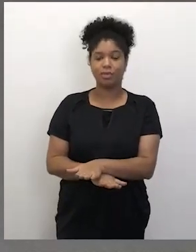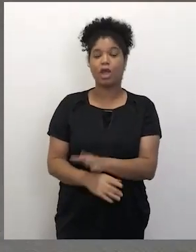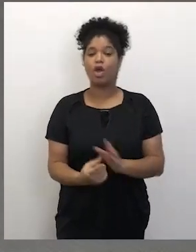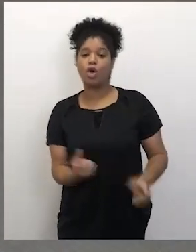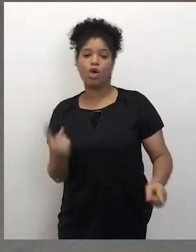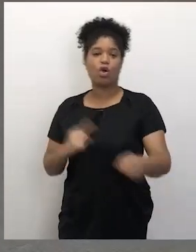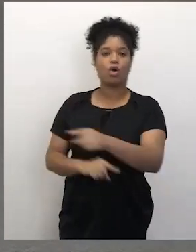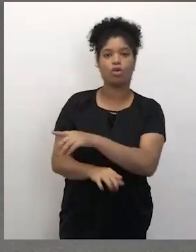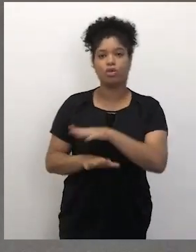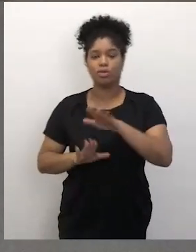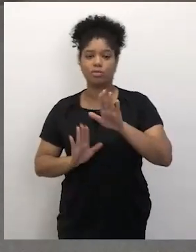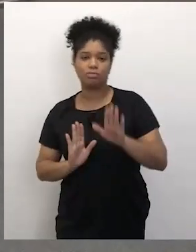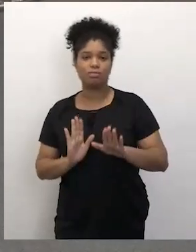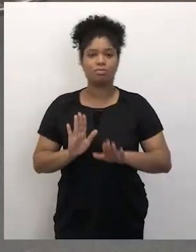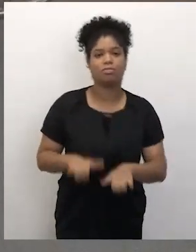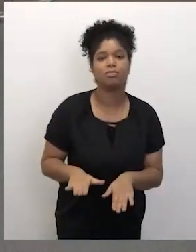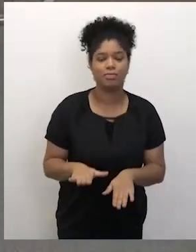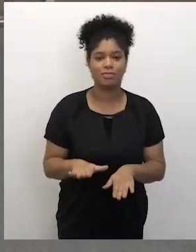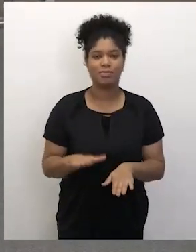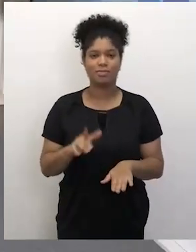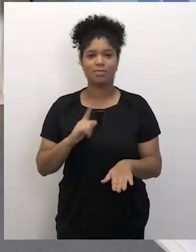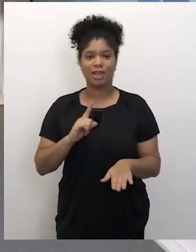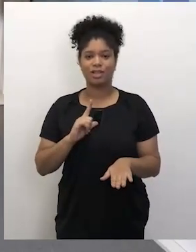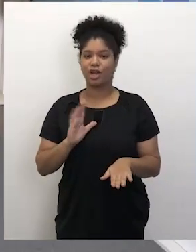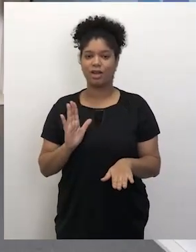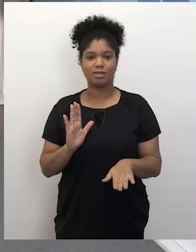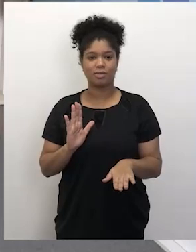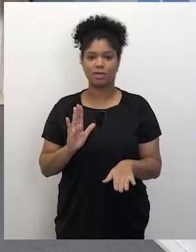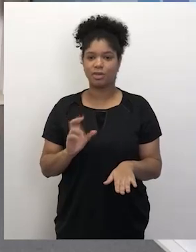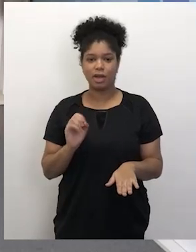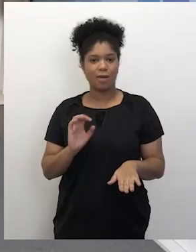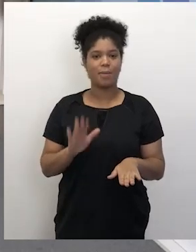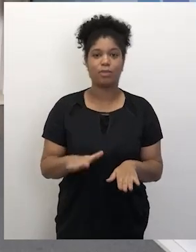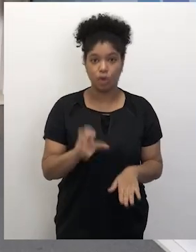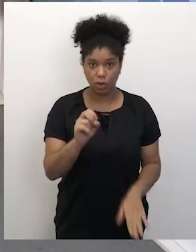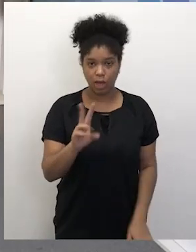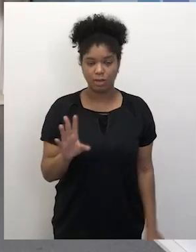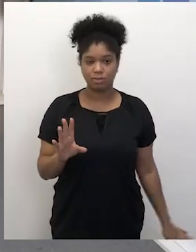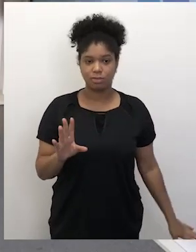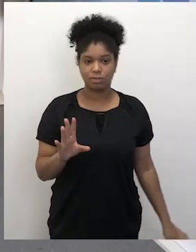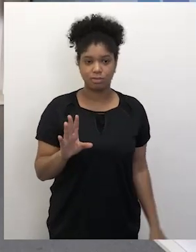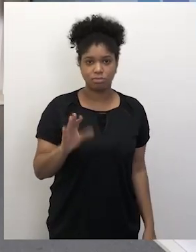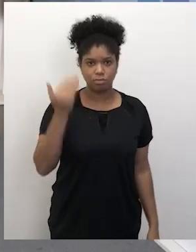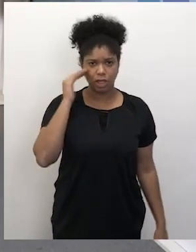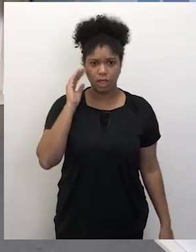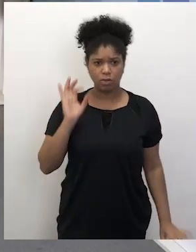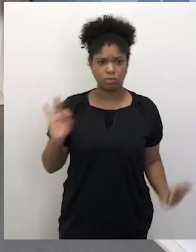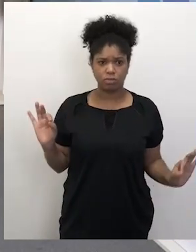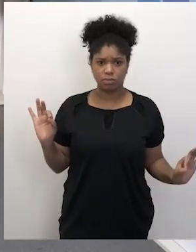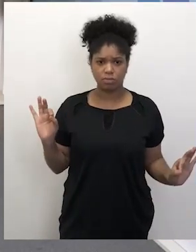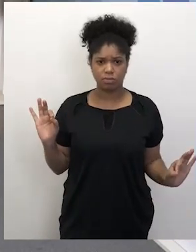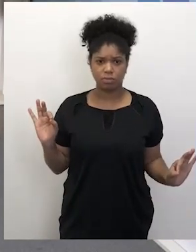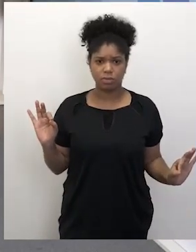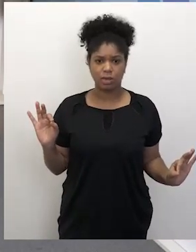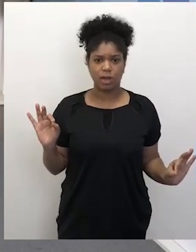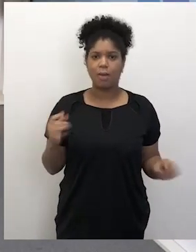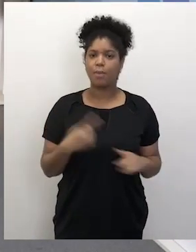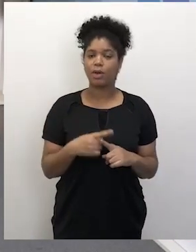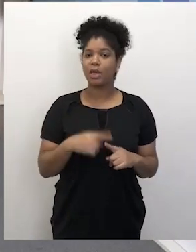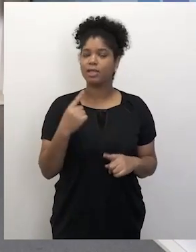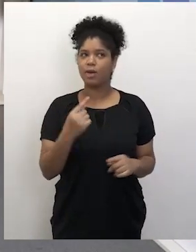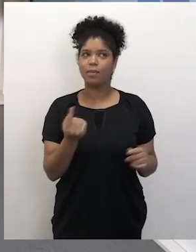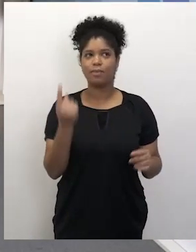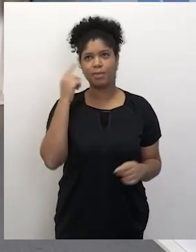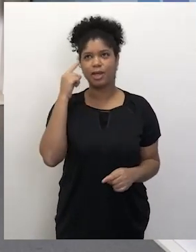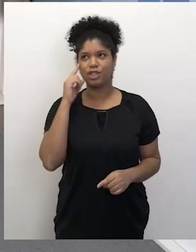virou. E caiu. Caiu. Foi, Mara, tranquilo, é assim. Tranquilo, tranquilo, porque se pessoal. Muda de direção aí,